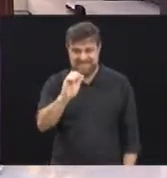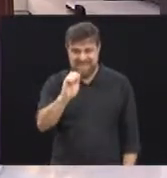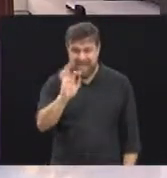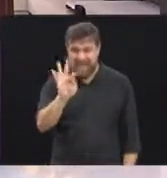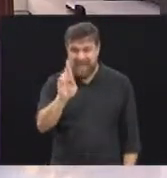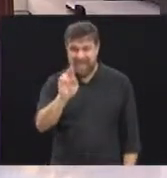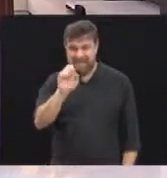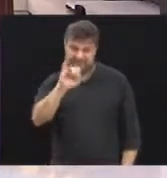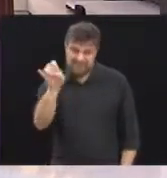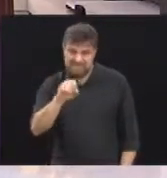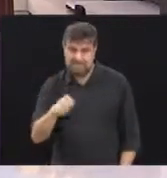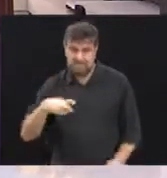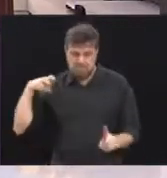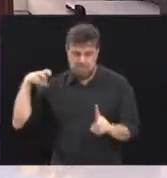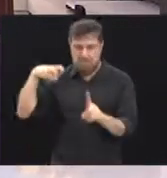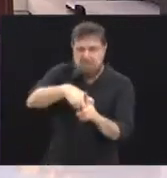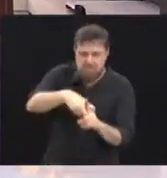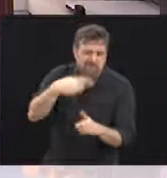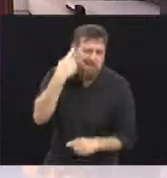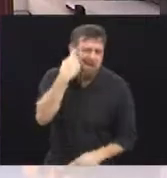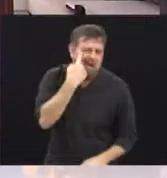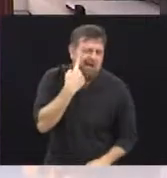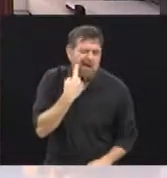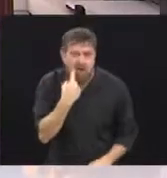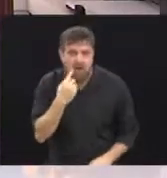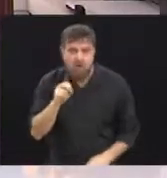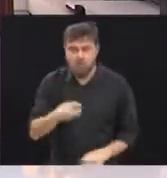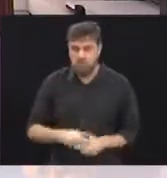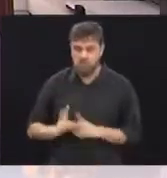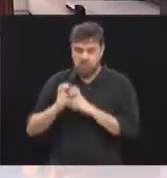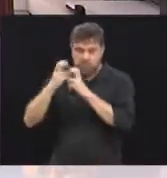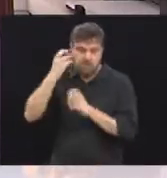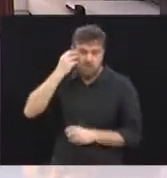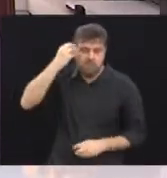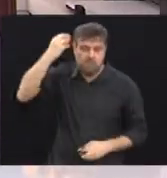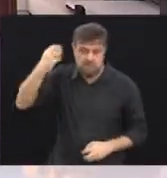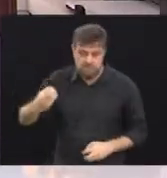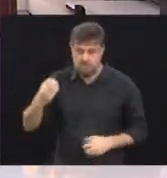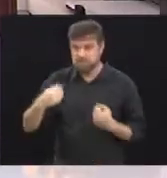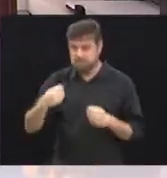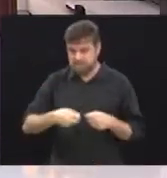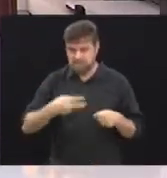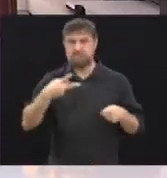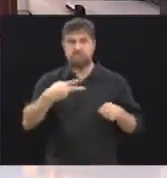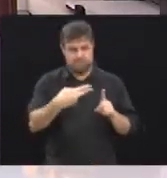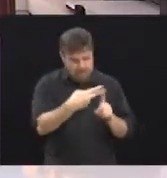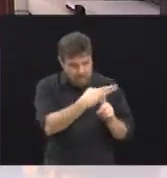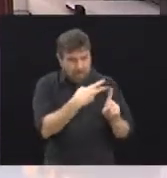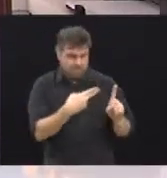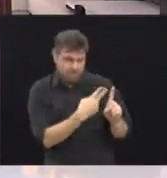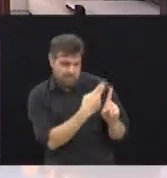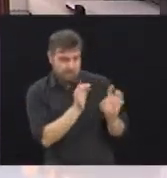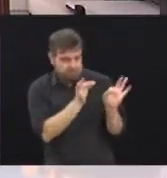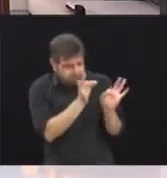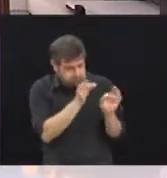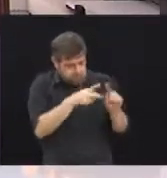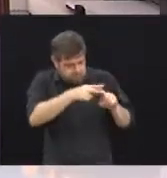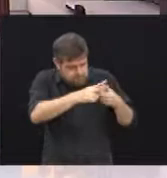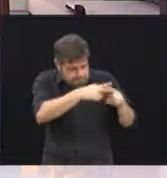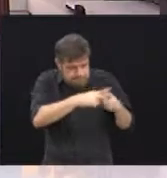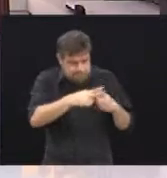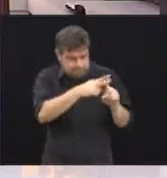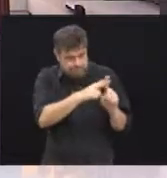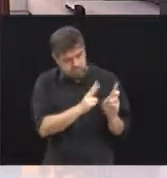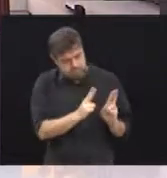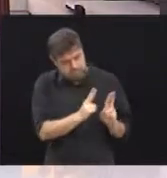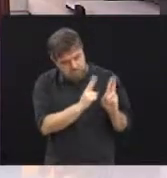cicatriz de acidente ou de retirada de algum tumor e precisa corrigir, a gente caminha para o cirurgião plástico.